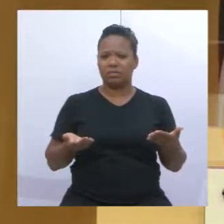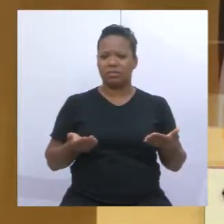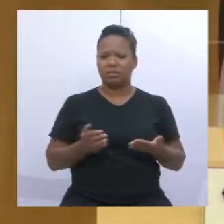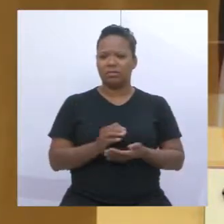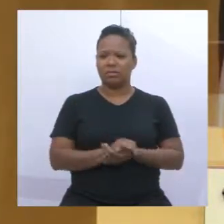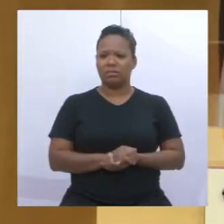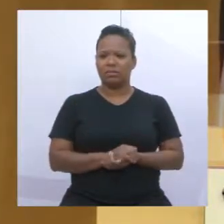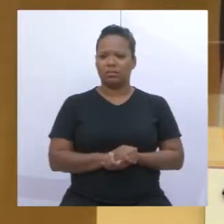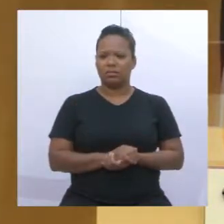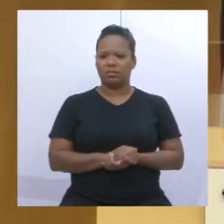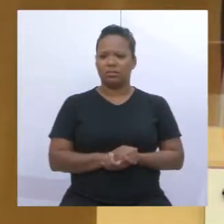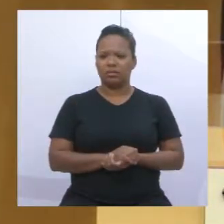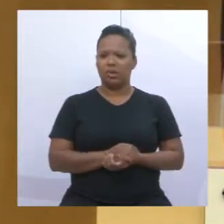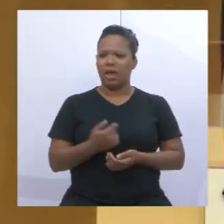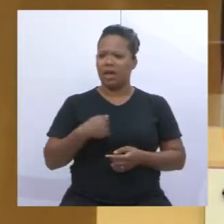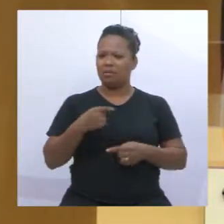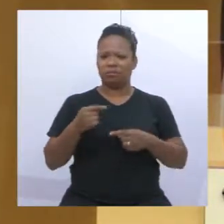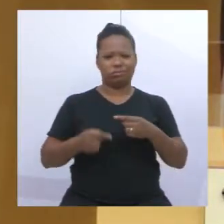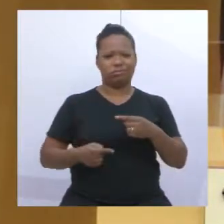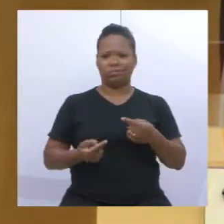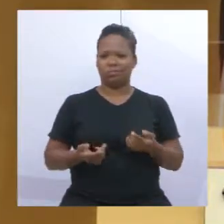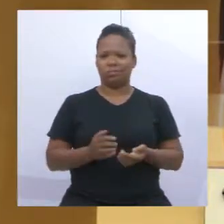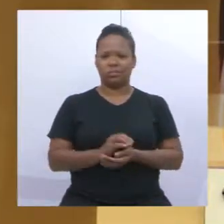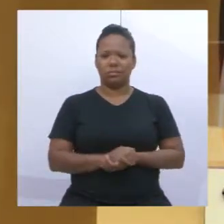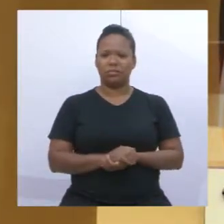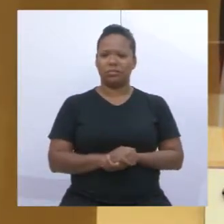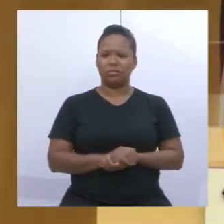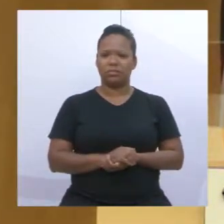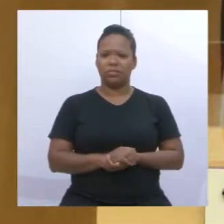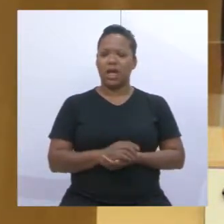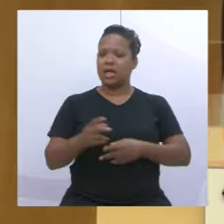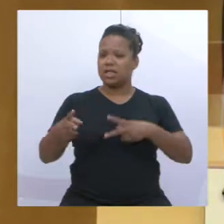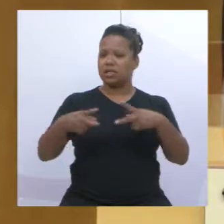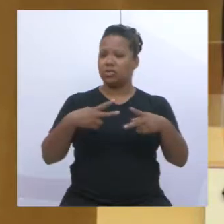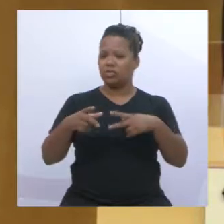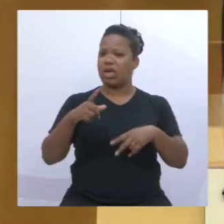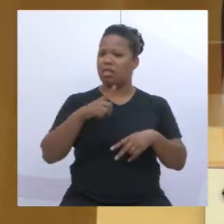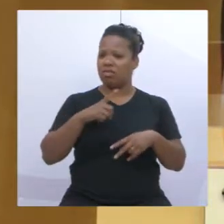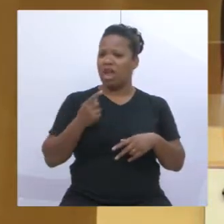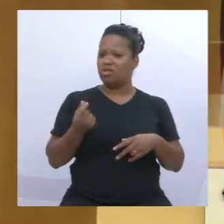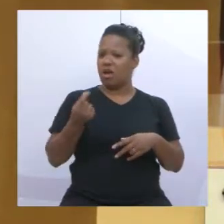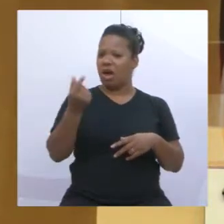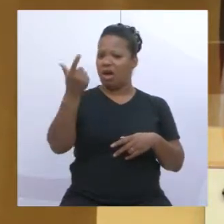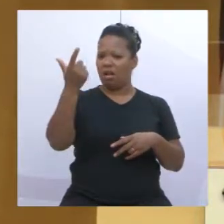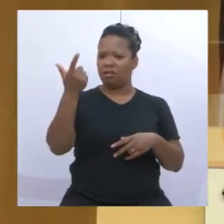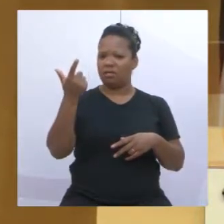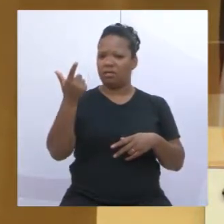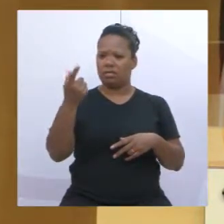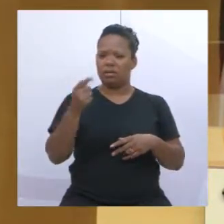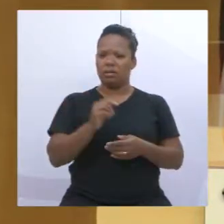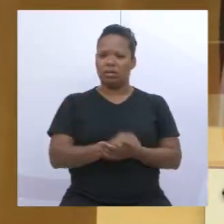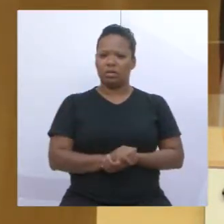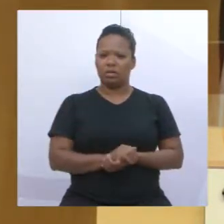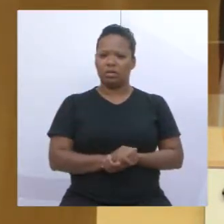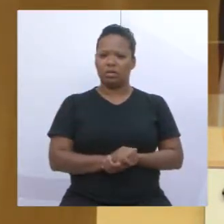posso levar em consideração, quando se fala que São José tem gordura, e quando o nobre vereador fala que São José tem